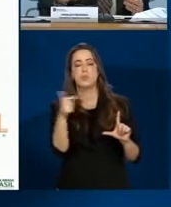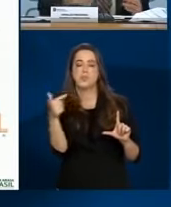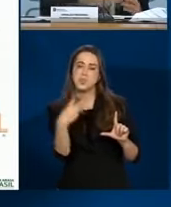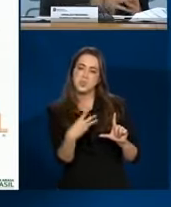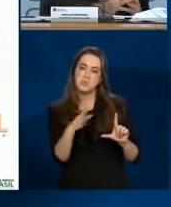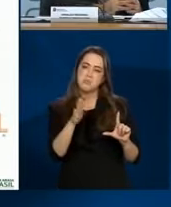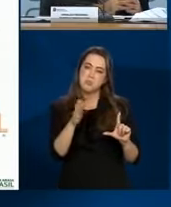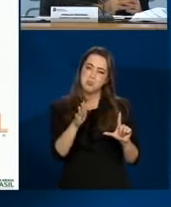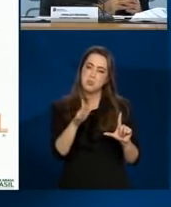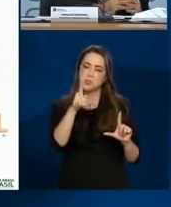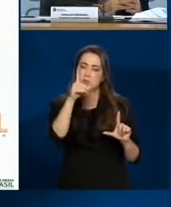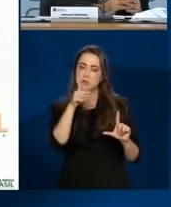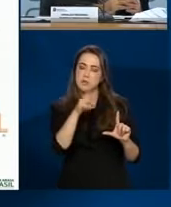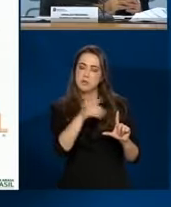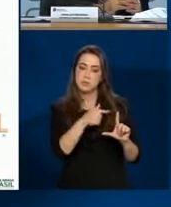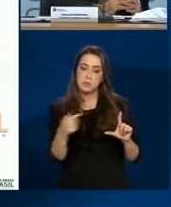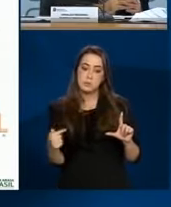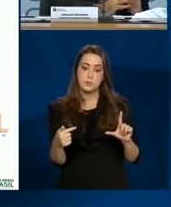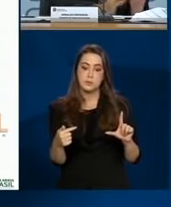né,